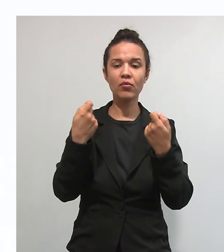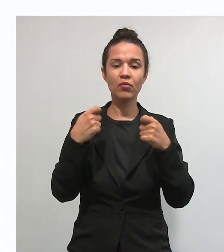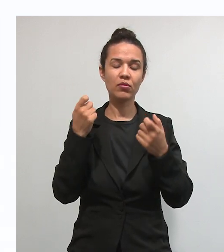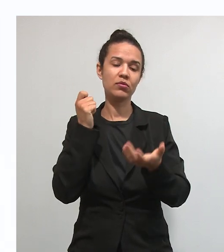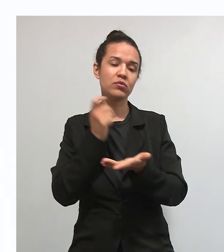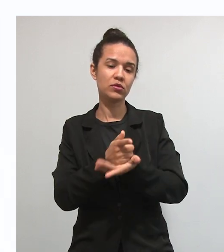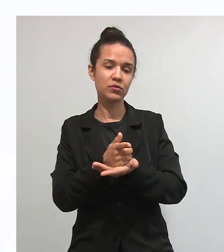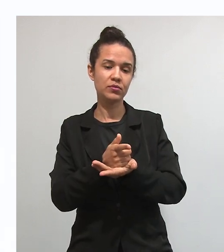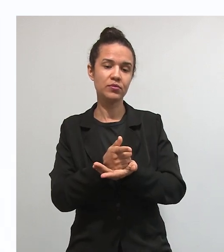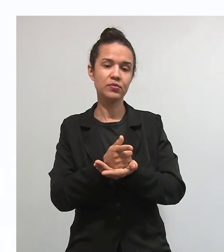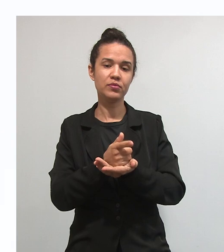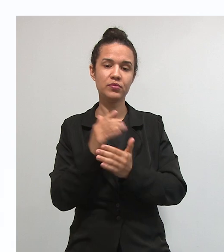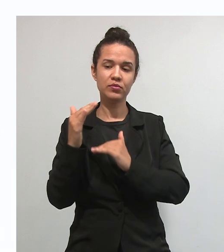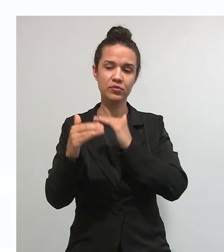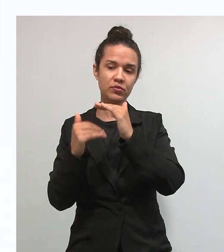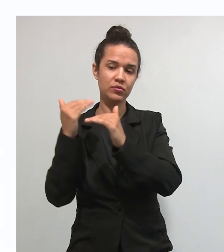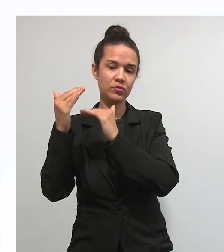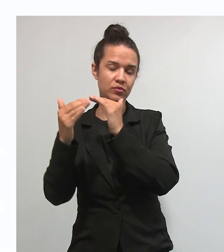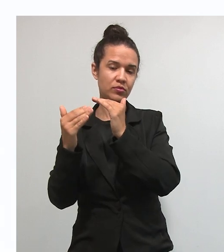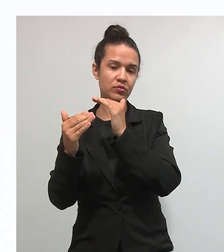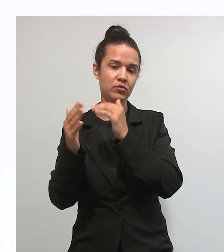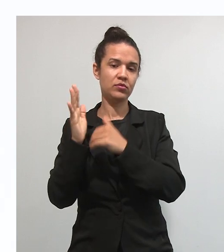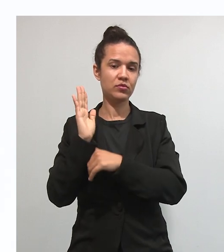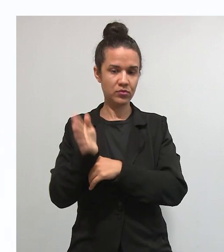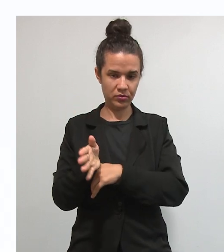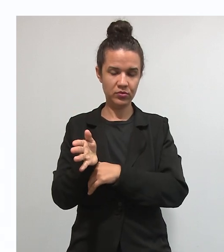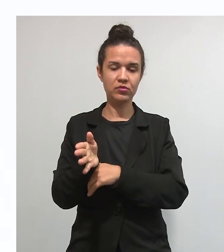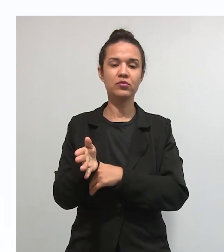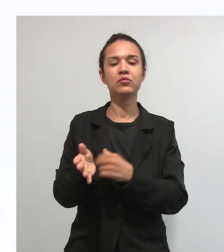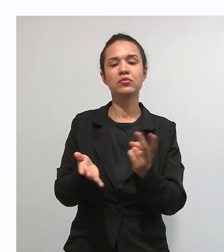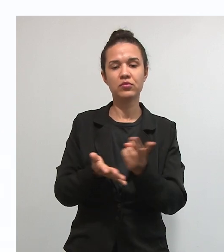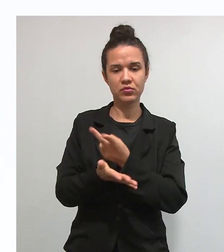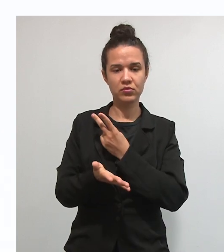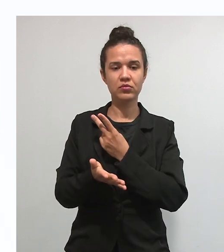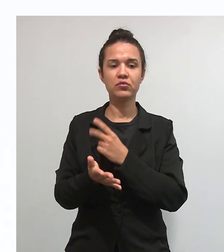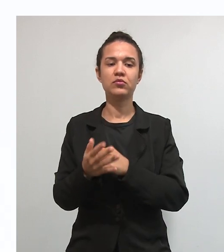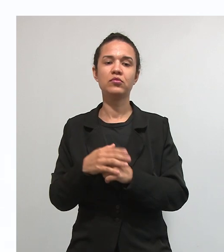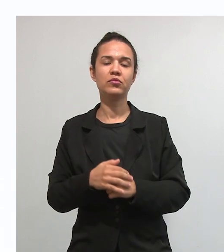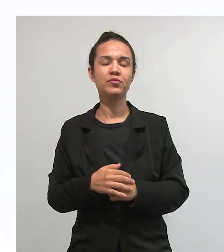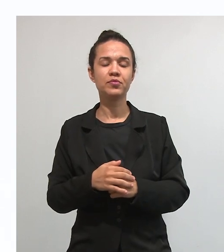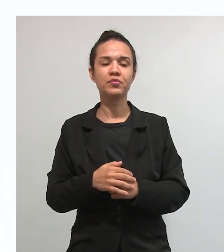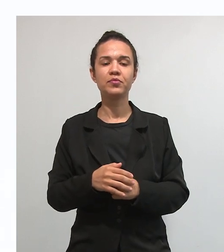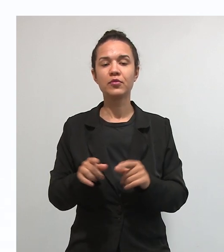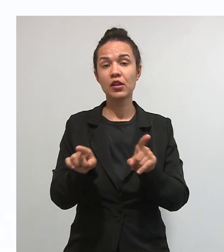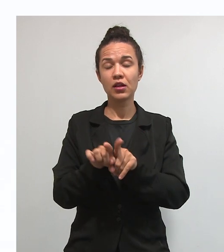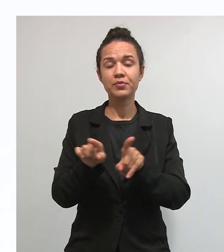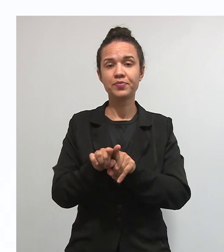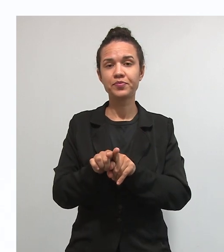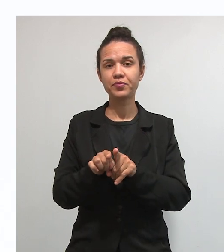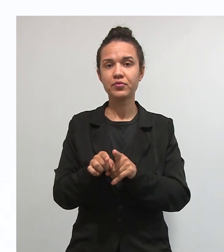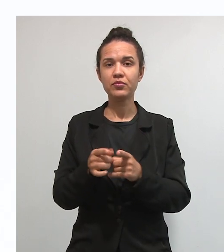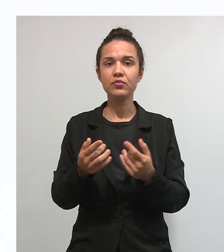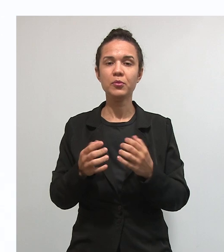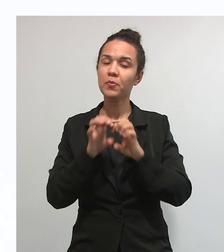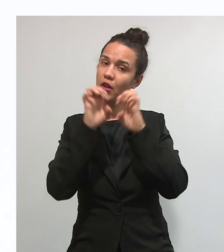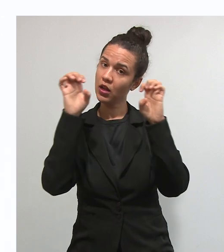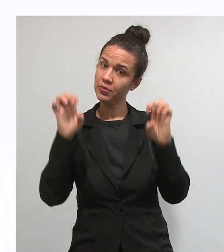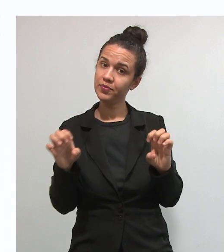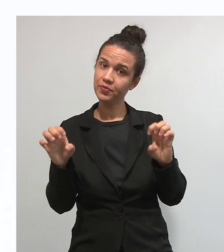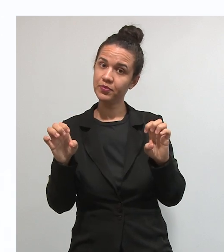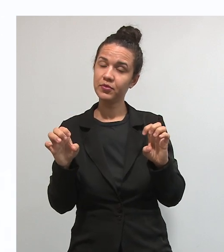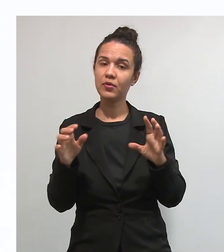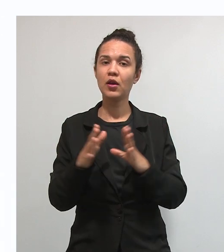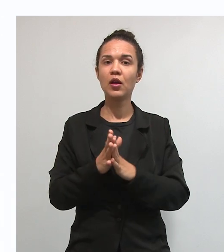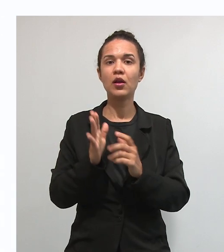processados, ou seja, aqueles pagos, né? Bom, vimos a estrutura